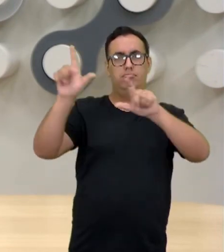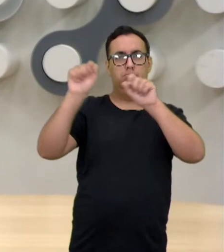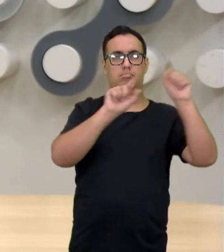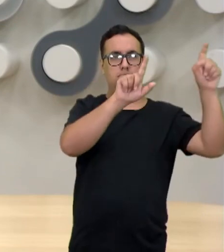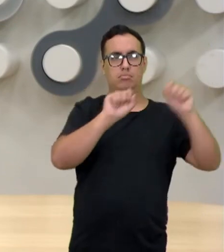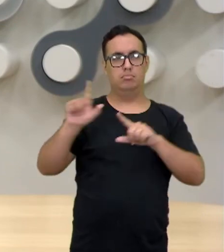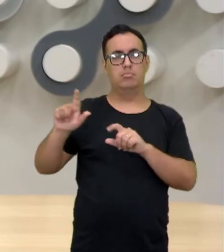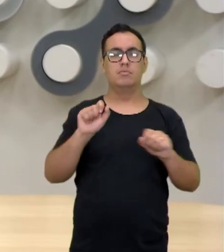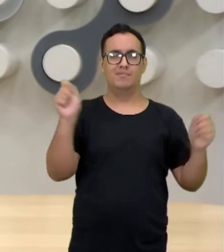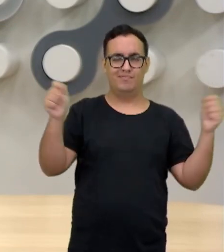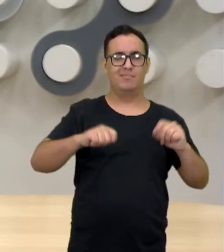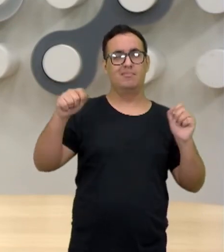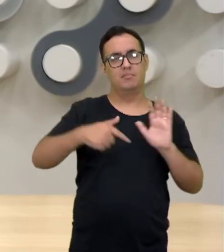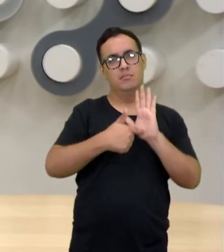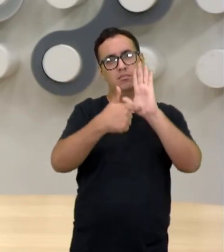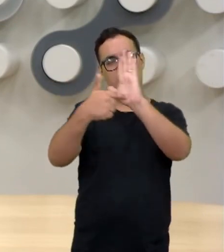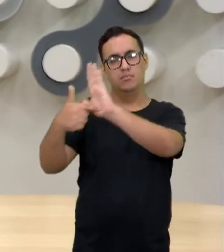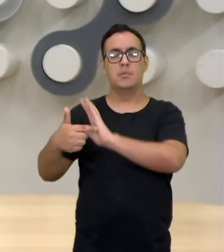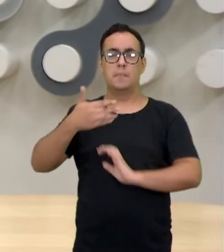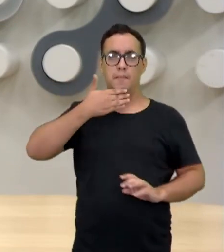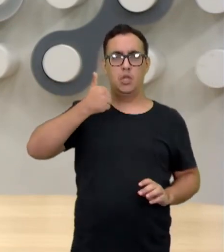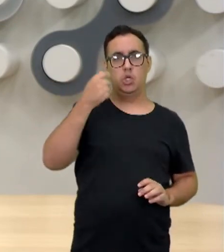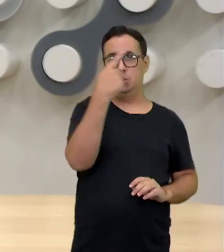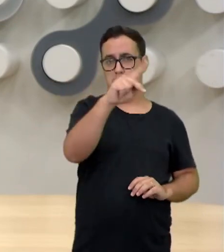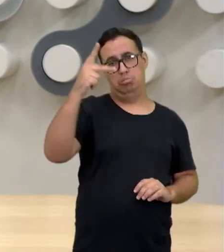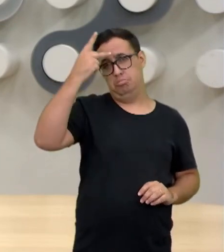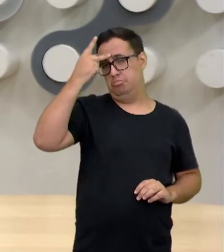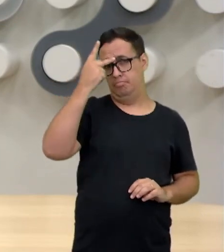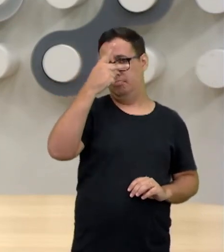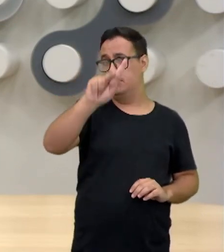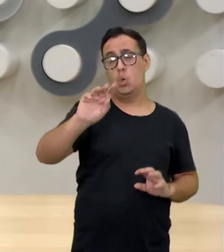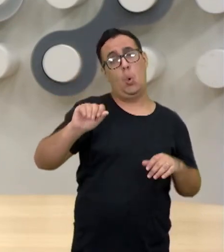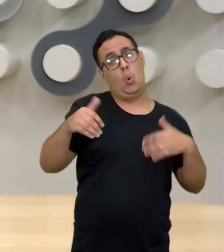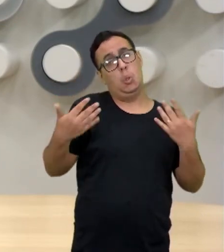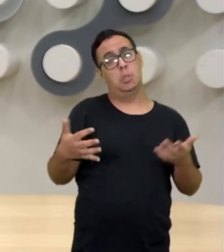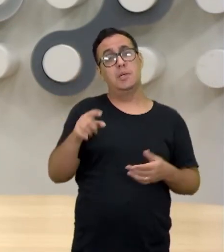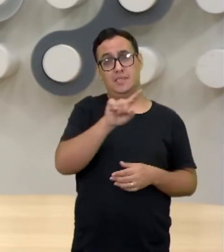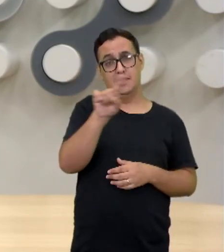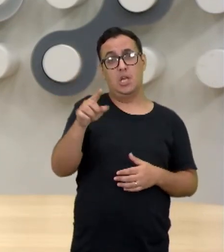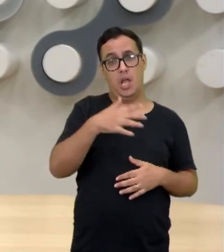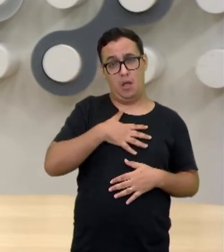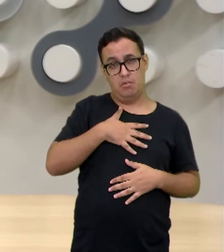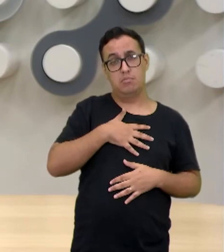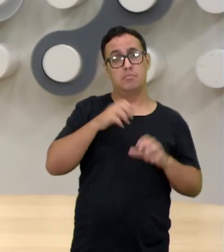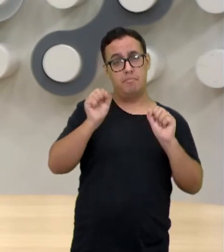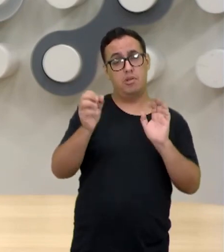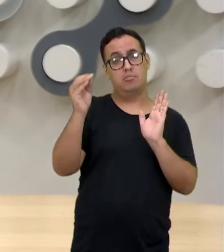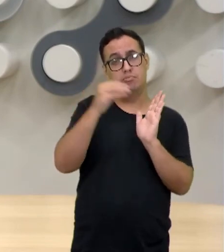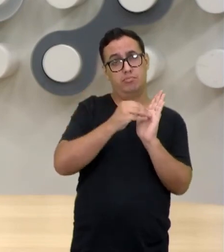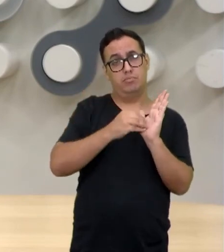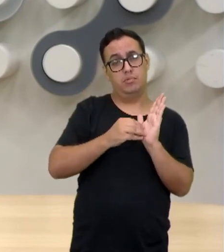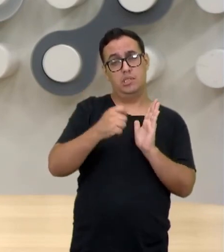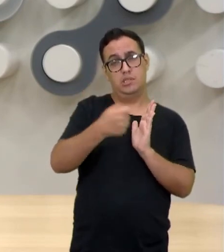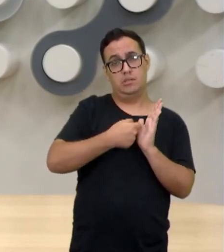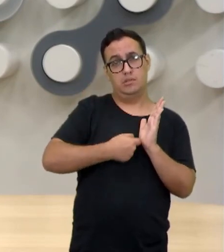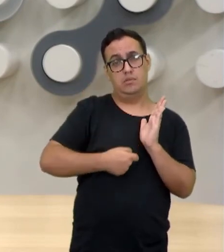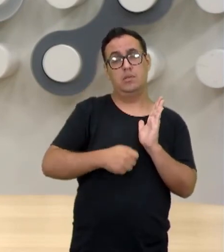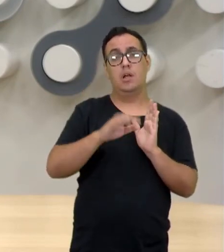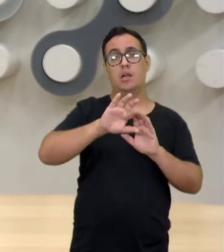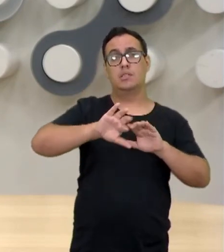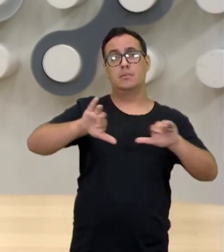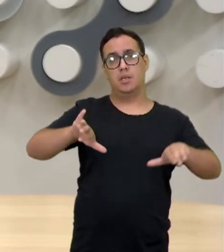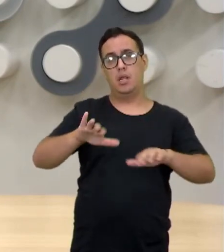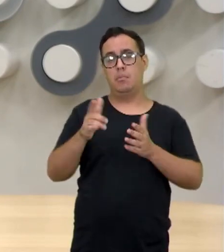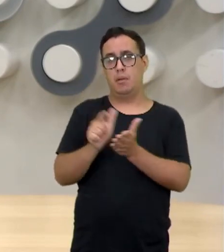glossários, da maneira como vocês acharem melhor. Ou, se preferirem também, fazer diretamente no caderno ou em folhas separadas,